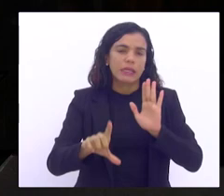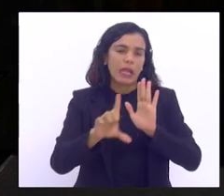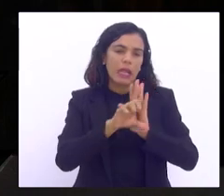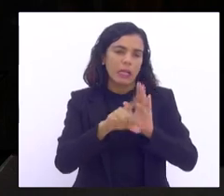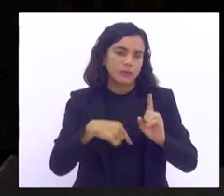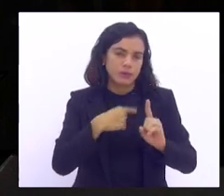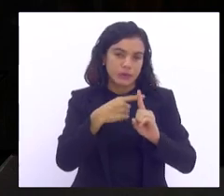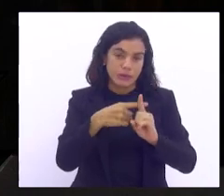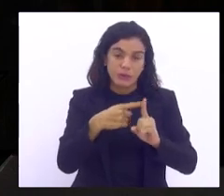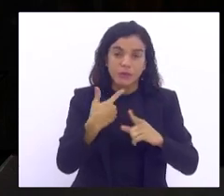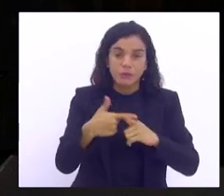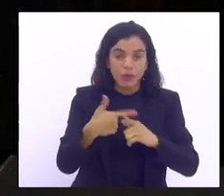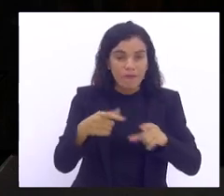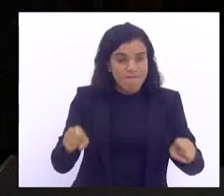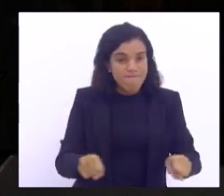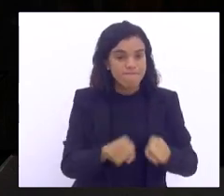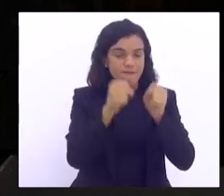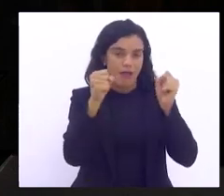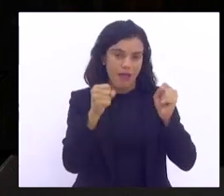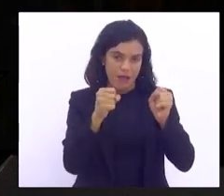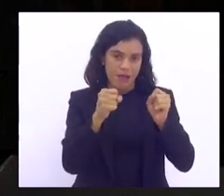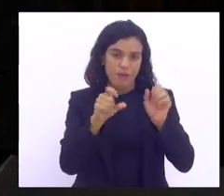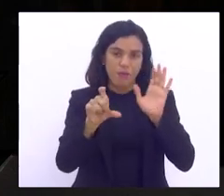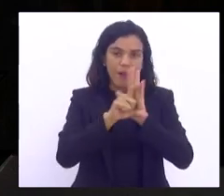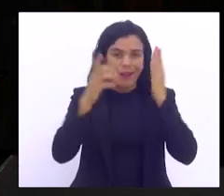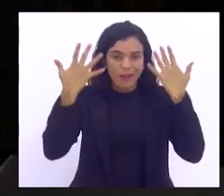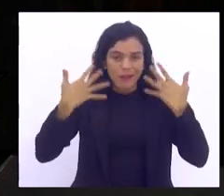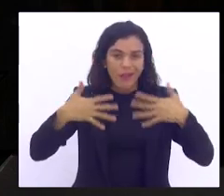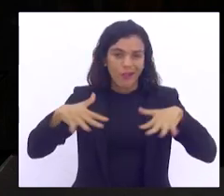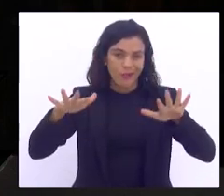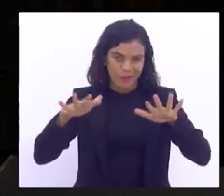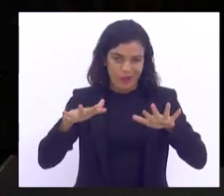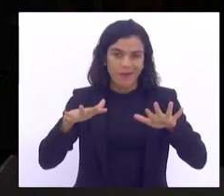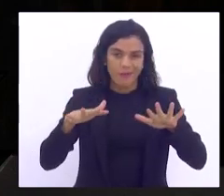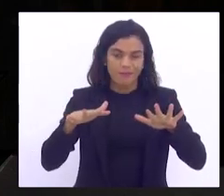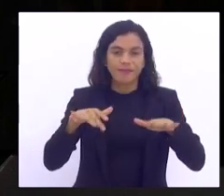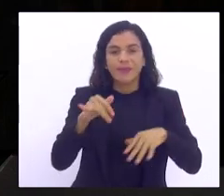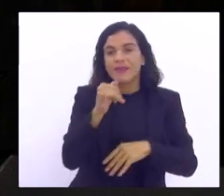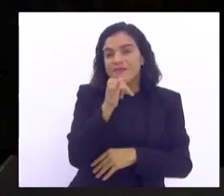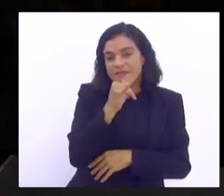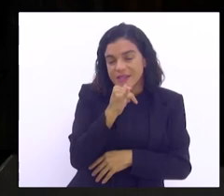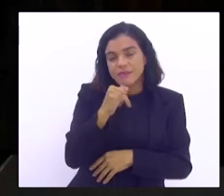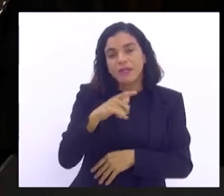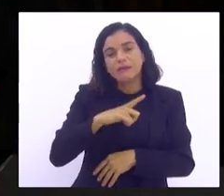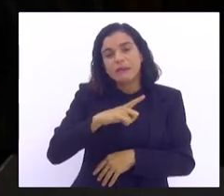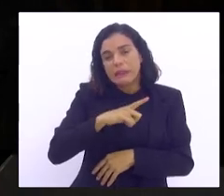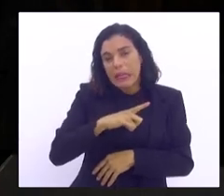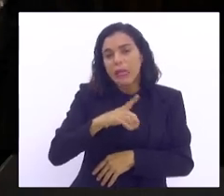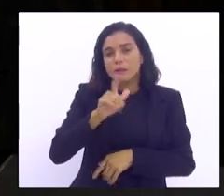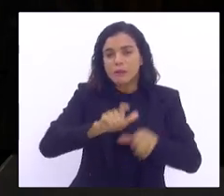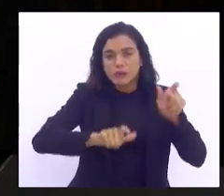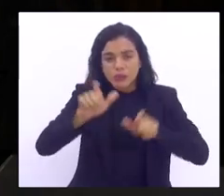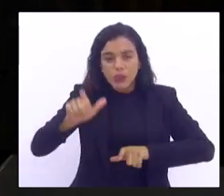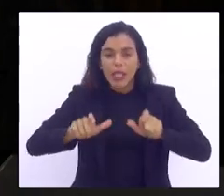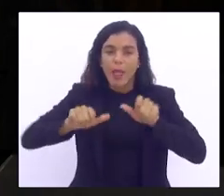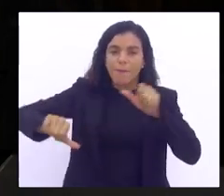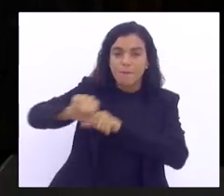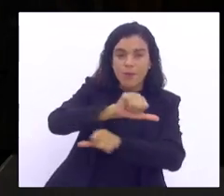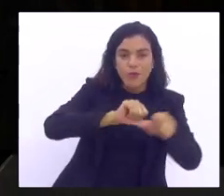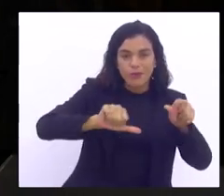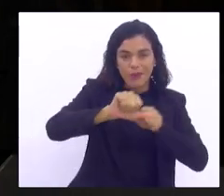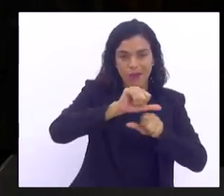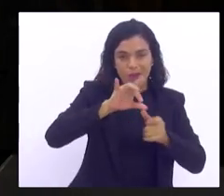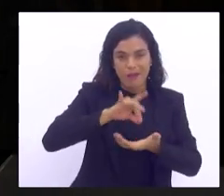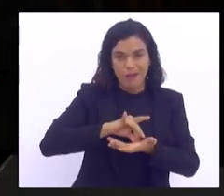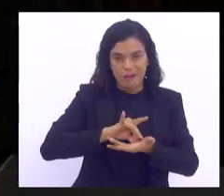fere o direito natural. E direito natural é aquilo que está inerente à natureza. Infelizmente, há aqueles que querem deturpar ou modificar a realidade objetiva das